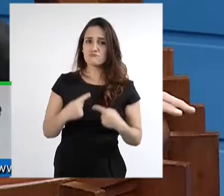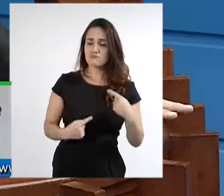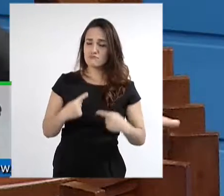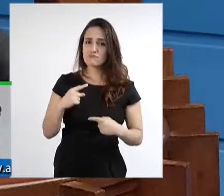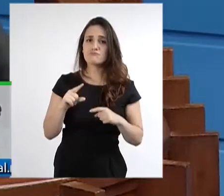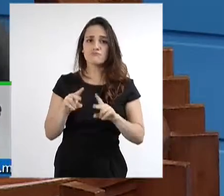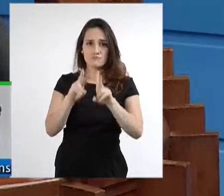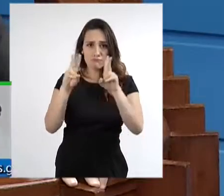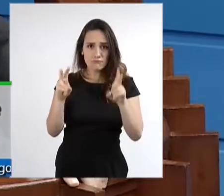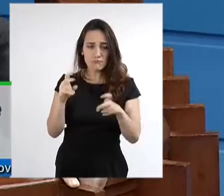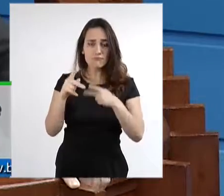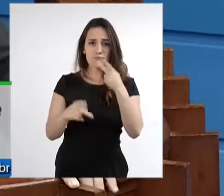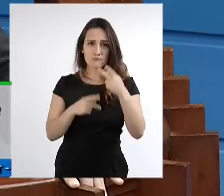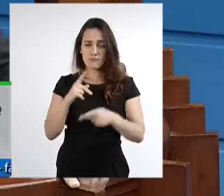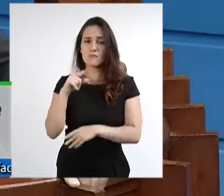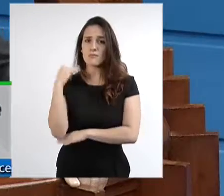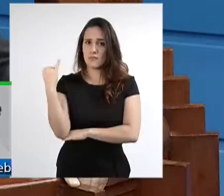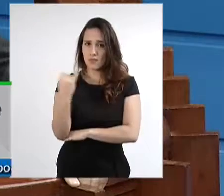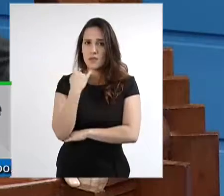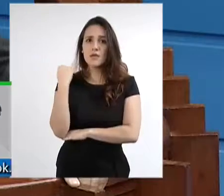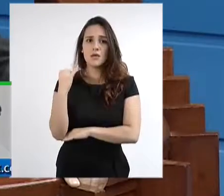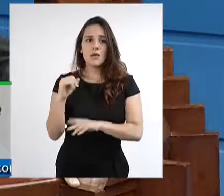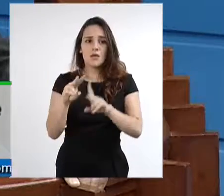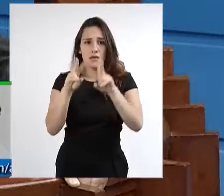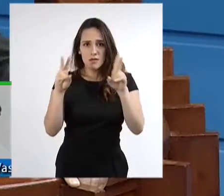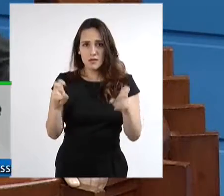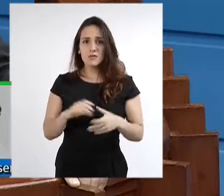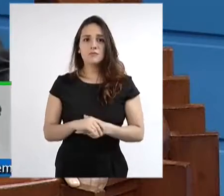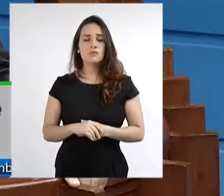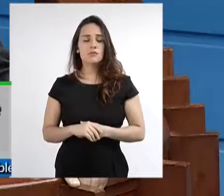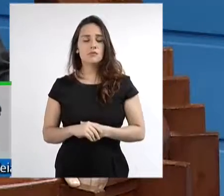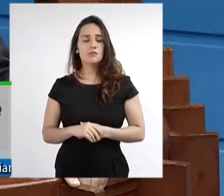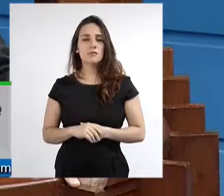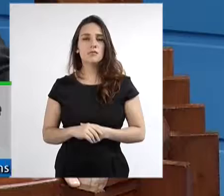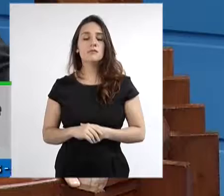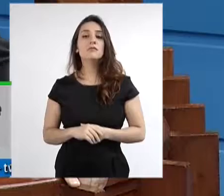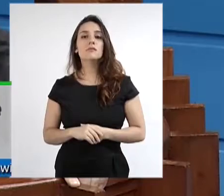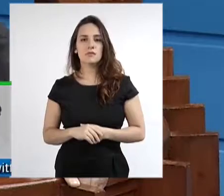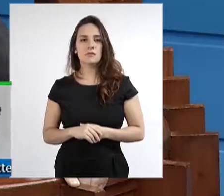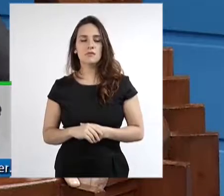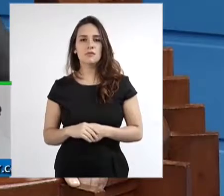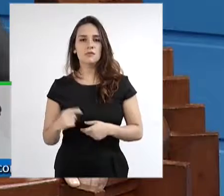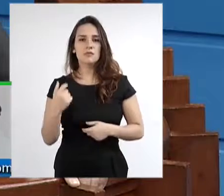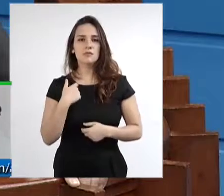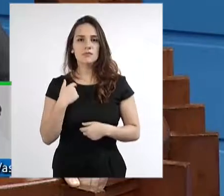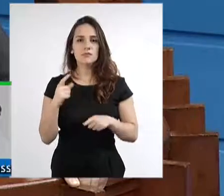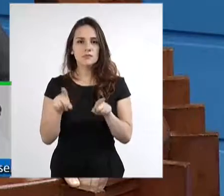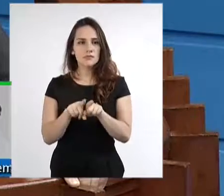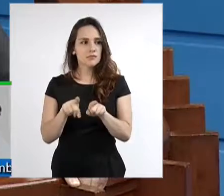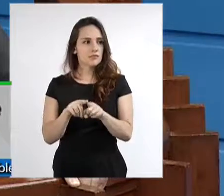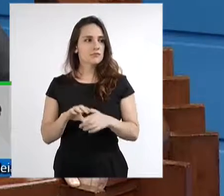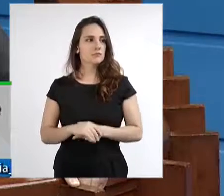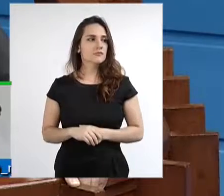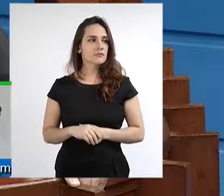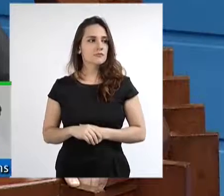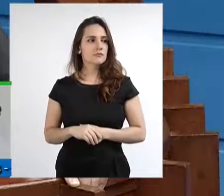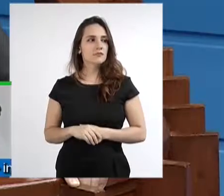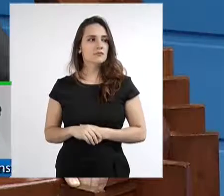esse assunto tão importante. Do envelhecimento ativo,